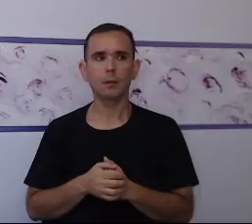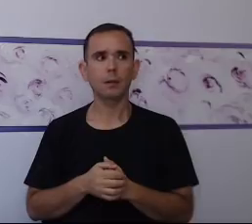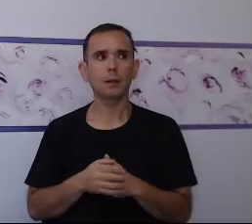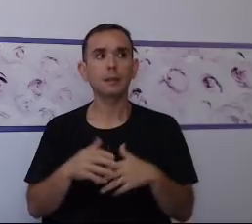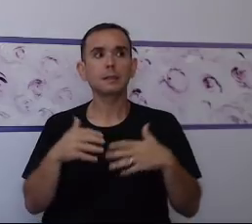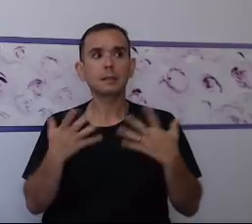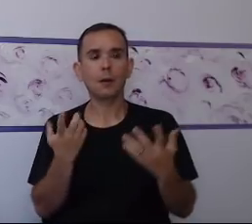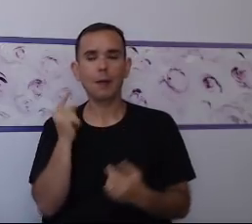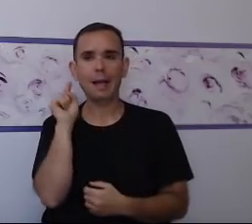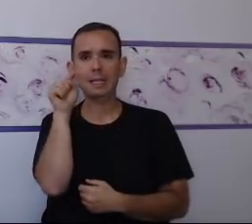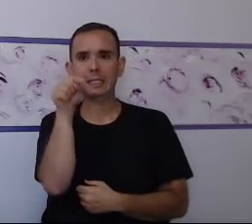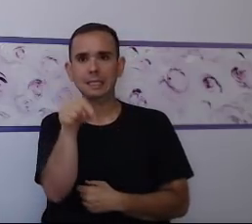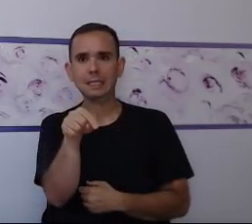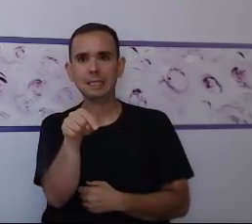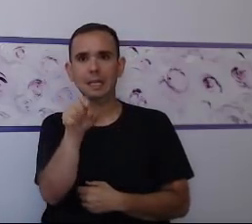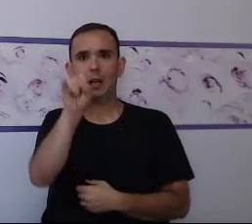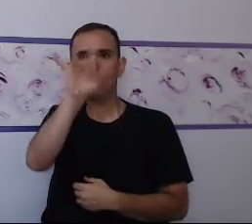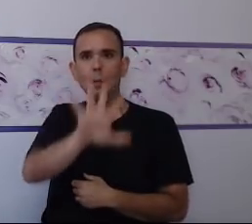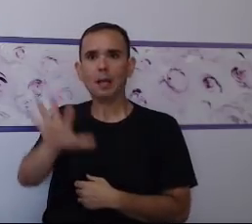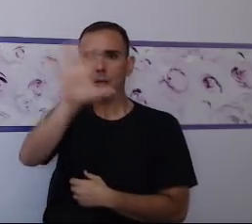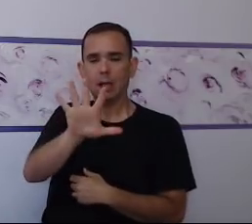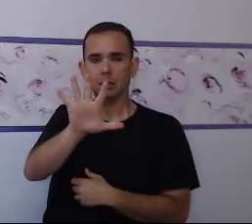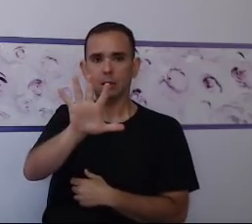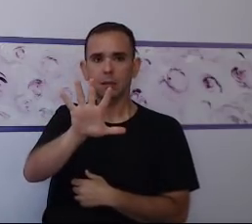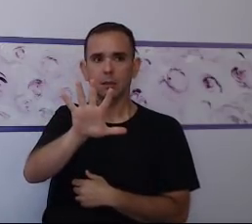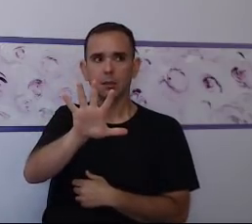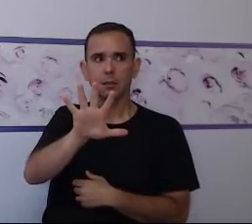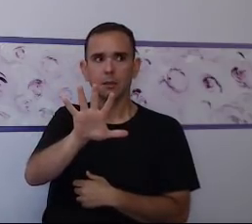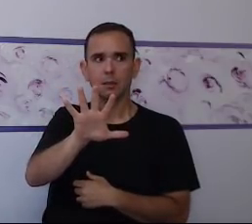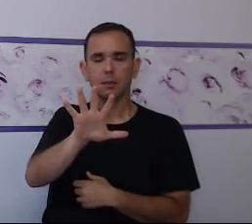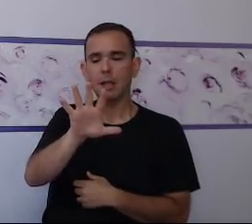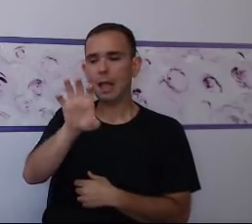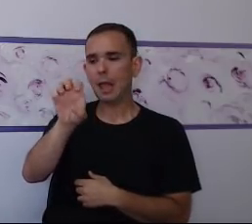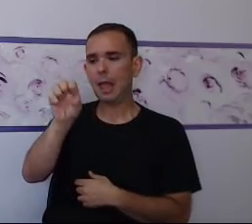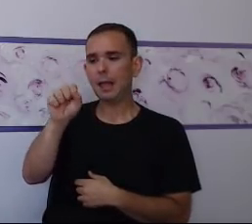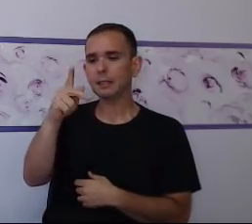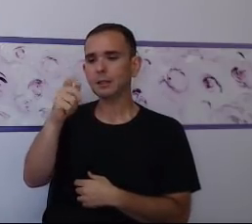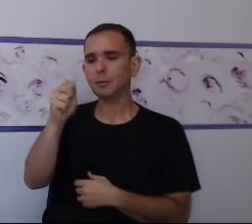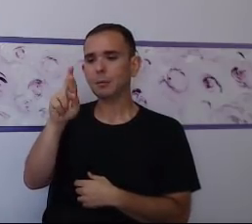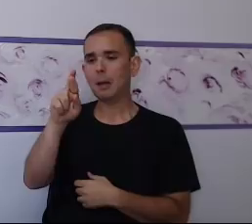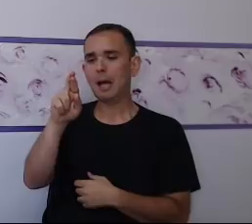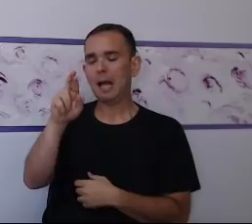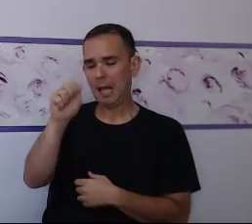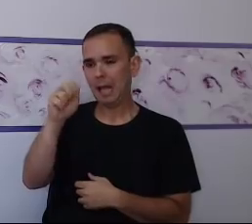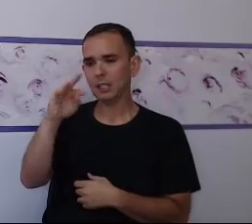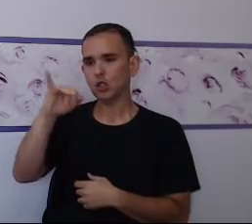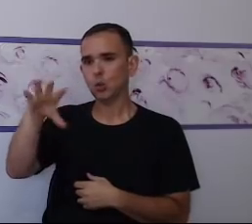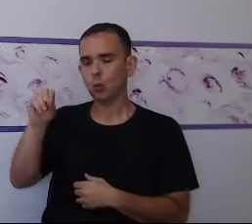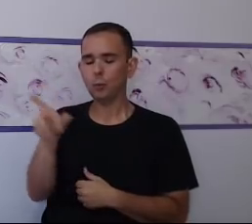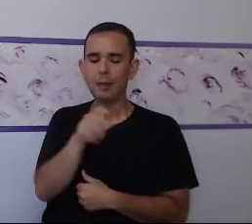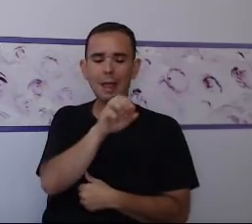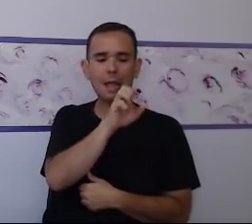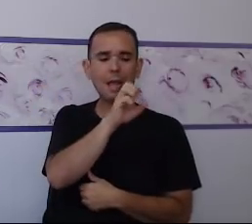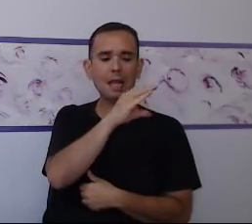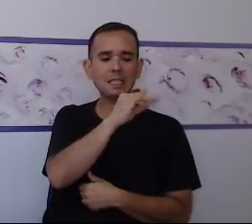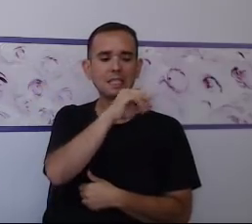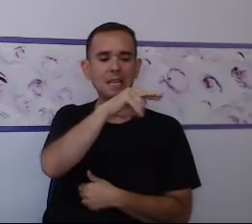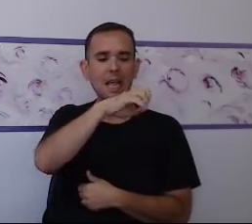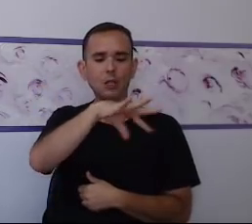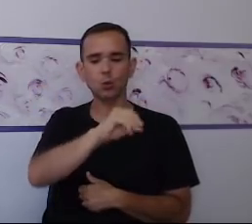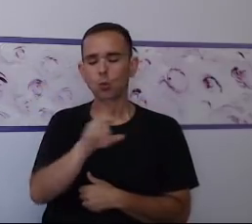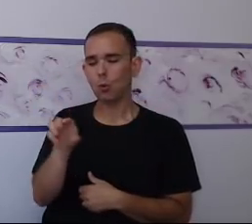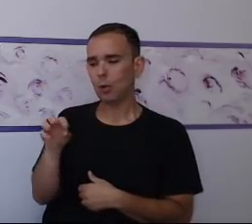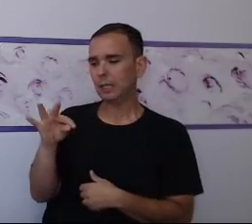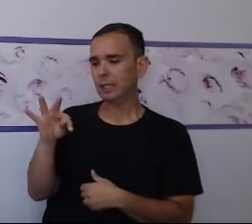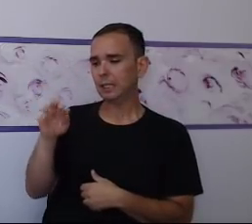Então, aqui nós trouxemos a imagem de espástico, né, de cinético e do atáxico. Então, ali